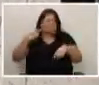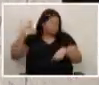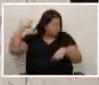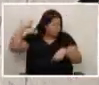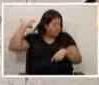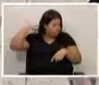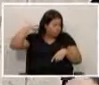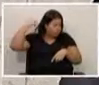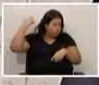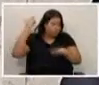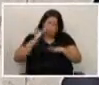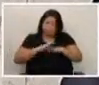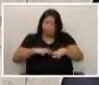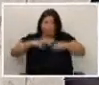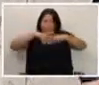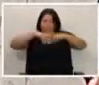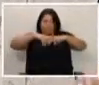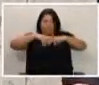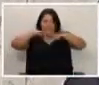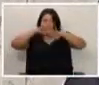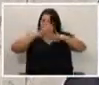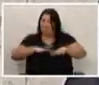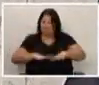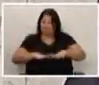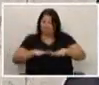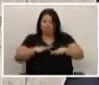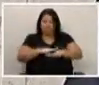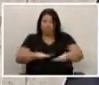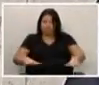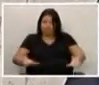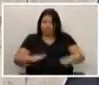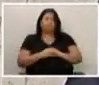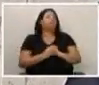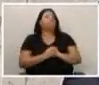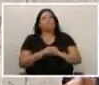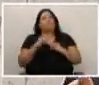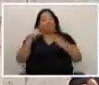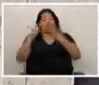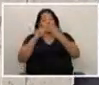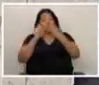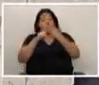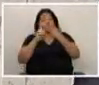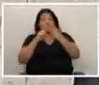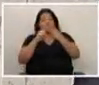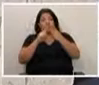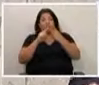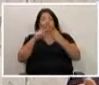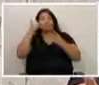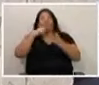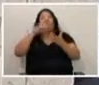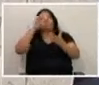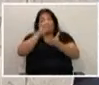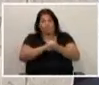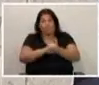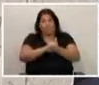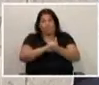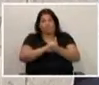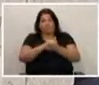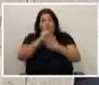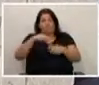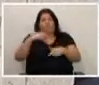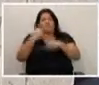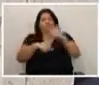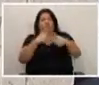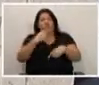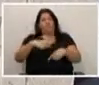nuca e do jeito que ele estava dormindo, ele acabou ficando ali no chão. O segundo corpo ao lado dele era o corpo da esposa. A esposa é cabo do